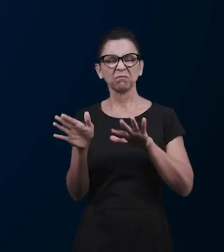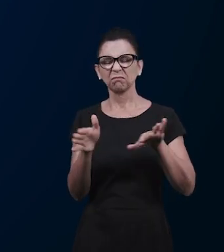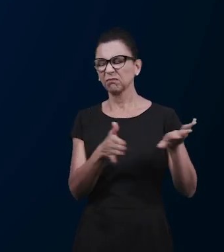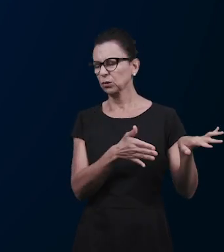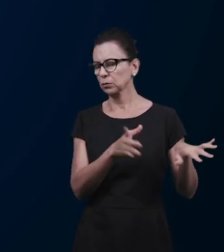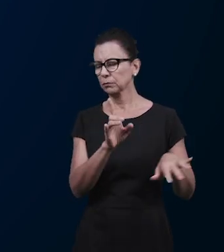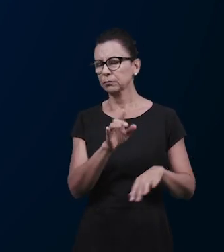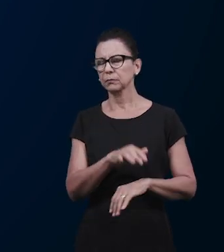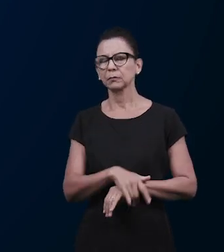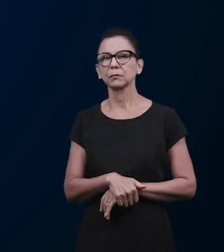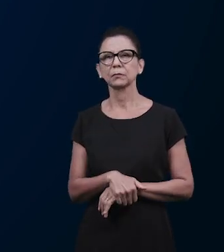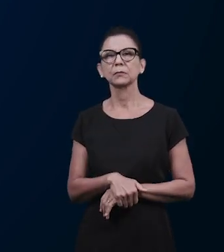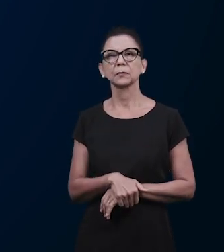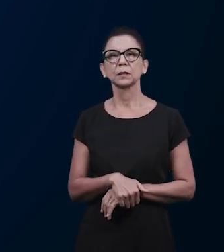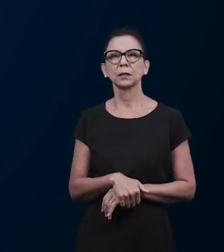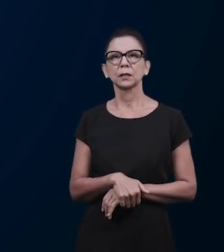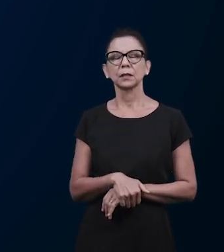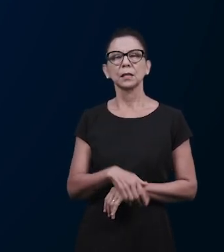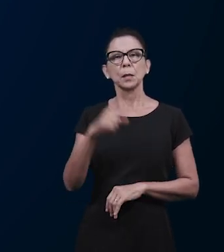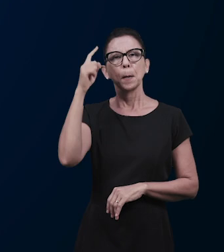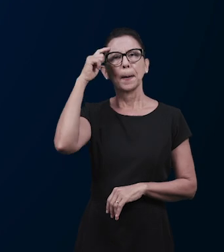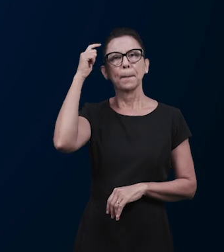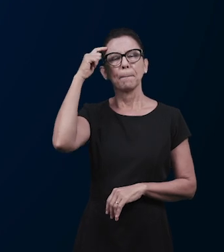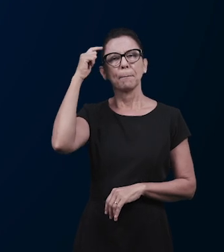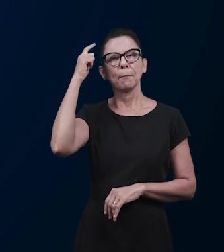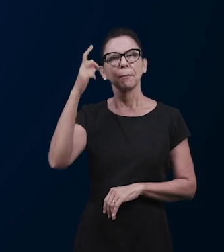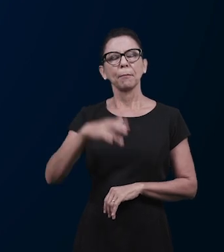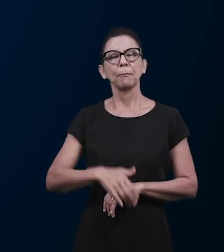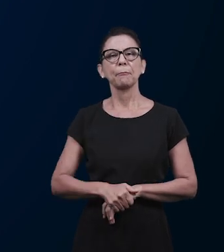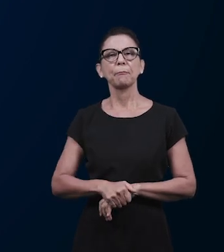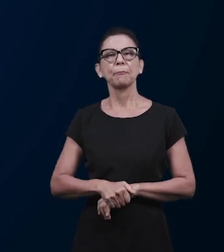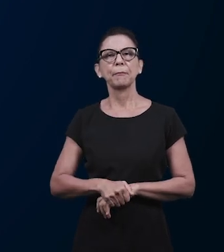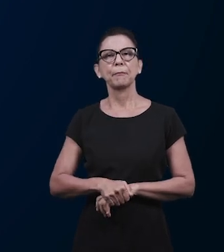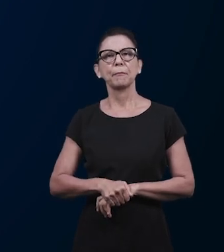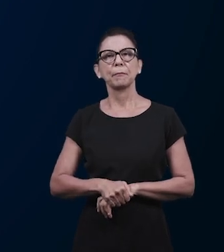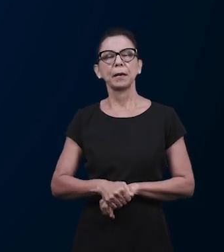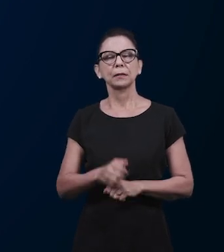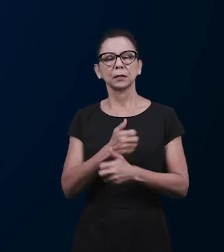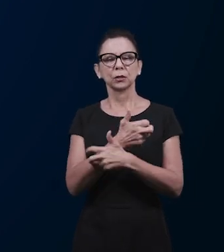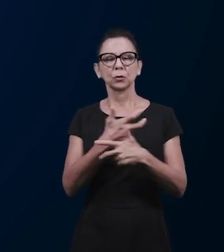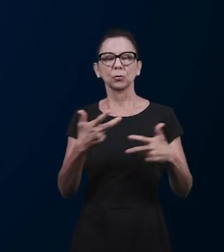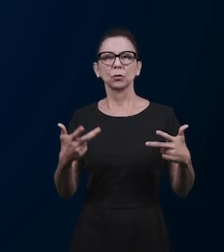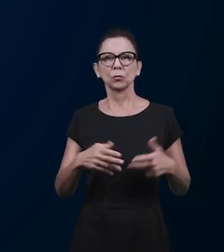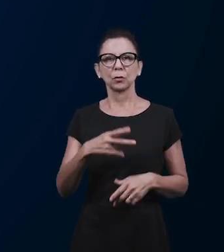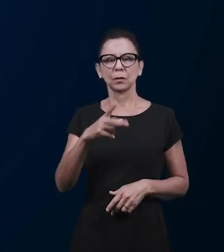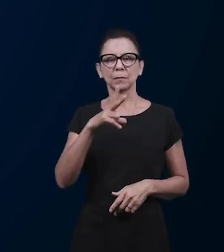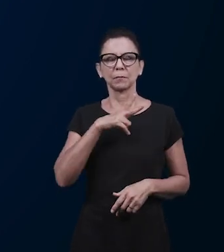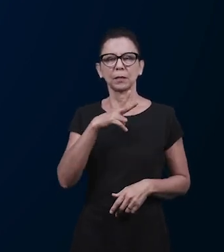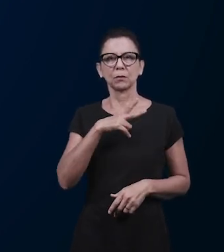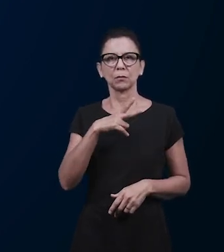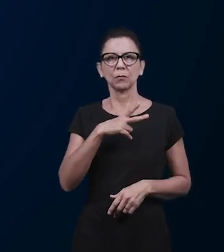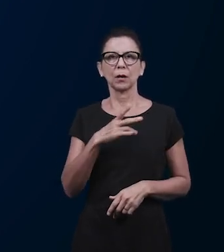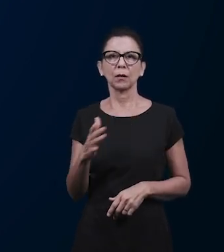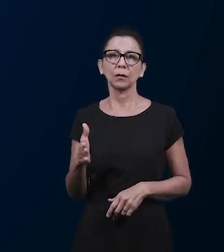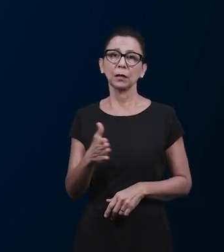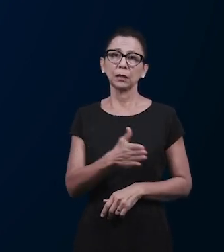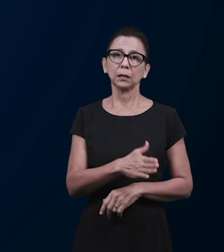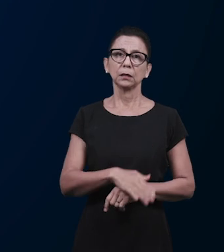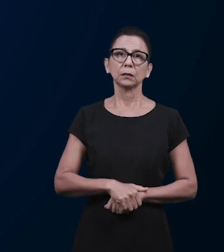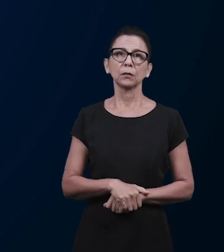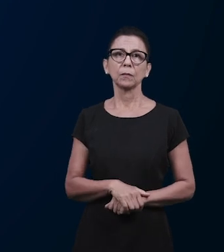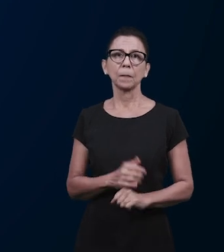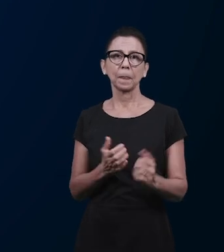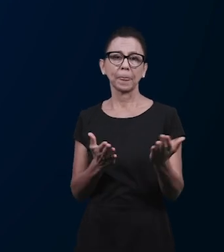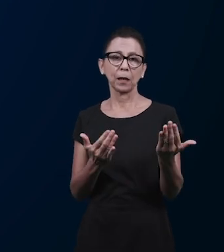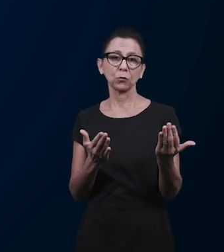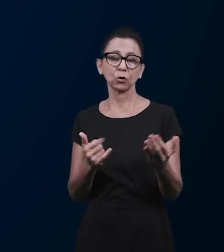lado, preferindo cuidar das coisas desta vida. Exemplo disso são o jovem rico, o rico insensato e